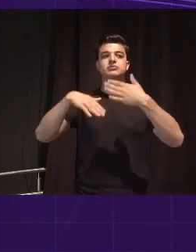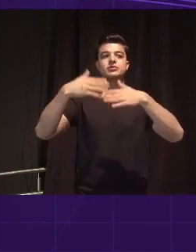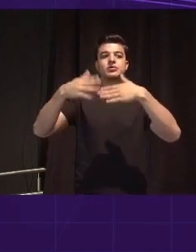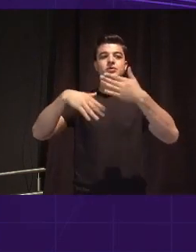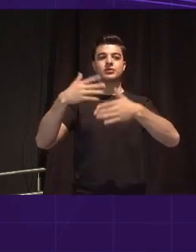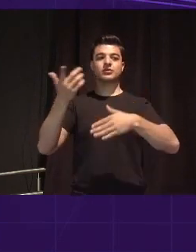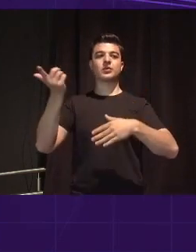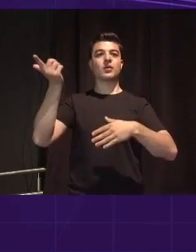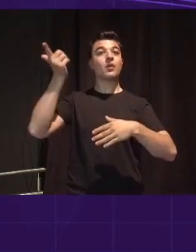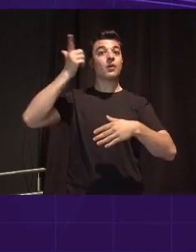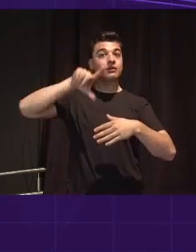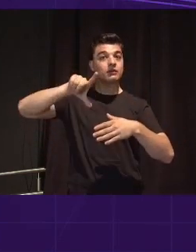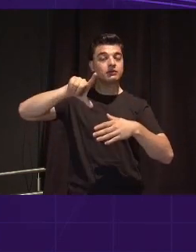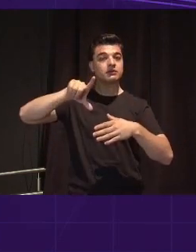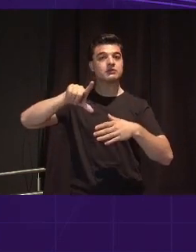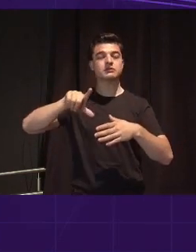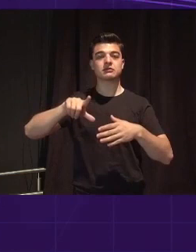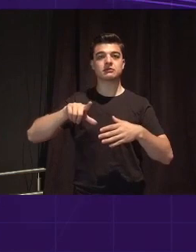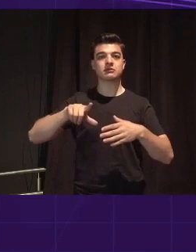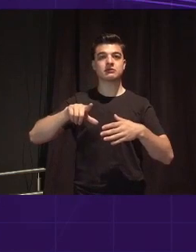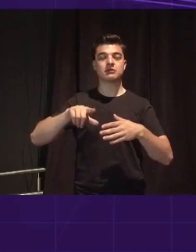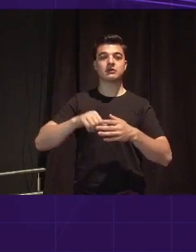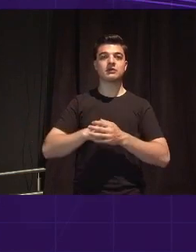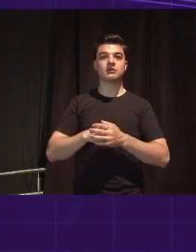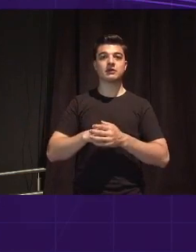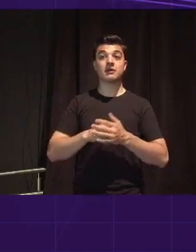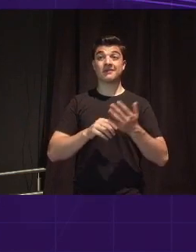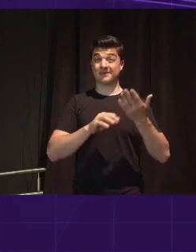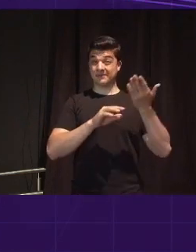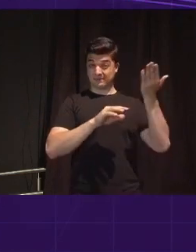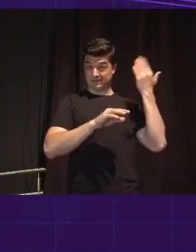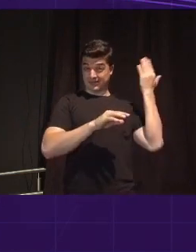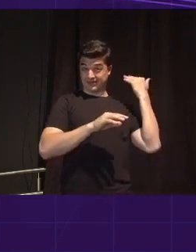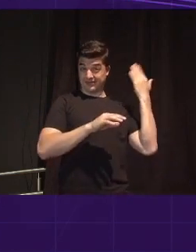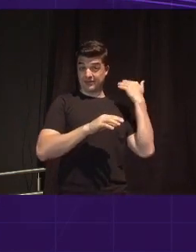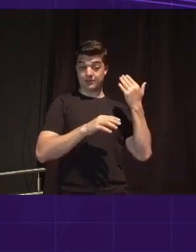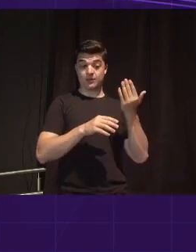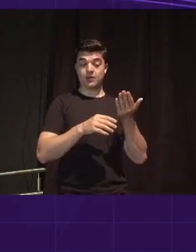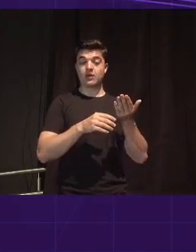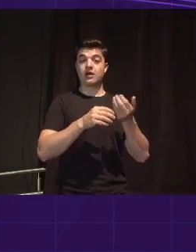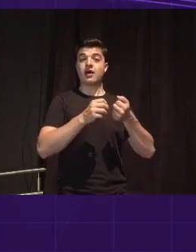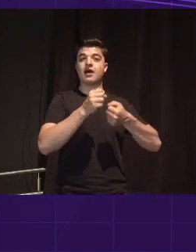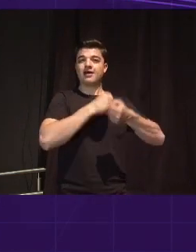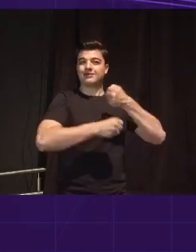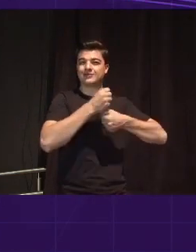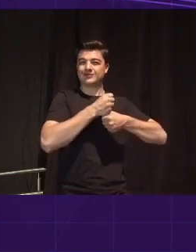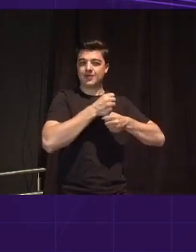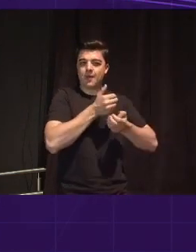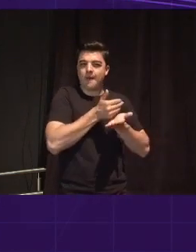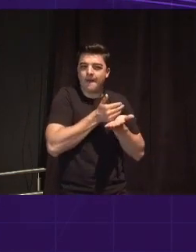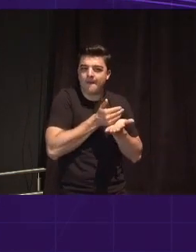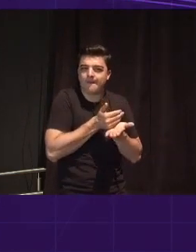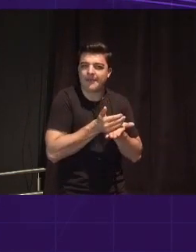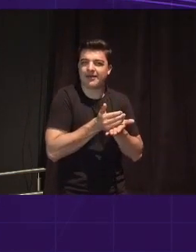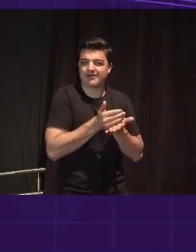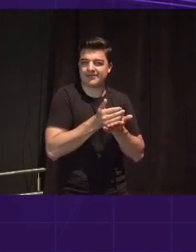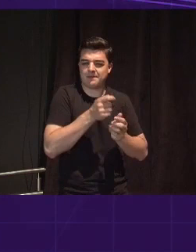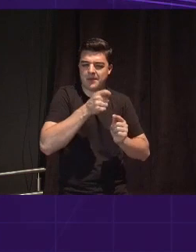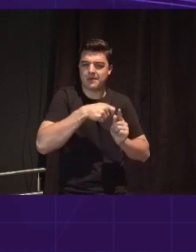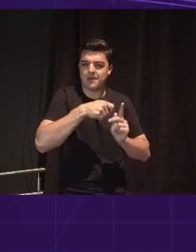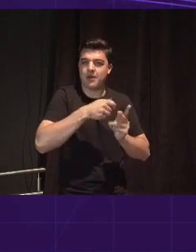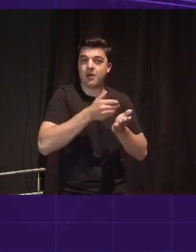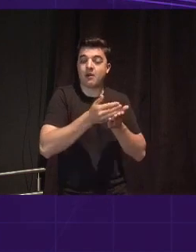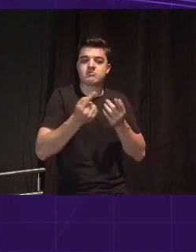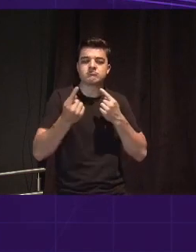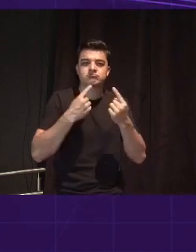os azuleiros, os Thundercats, quando a gente tinha esse tipo de conversa lá no início do ano, a gente falava de impacto no negócio que nem a gente fala